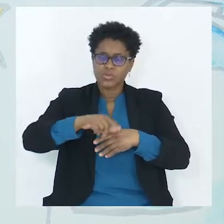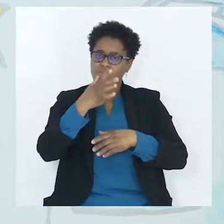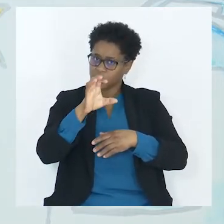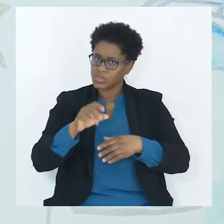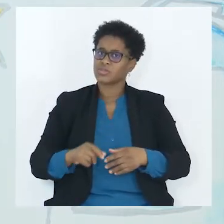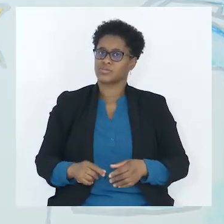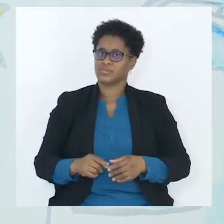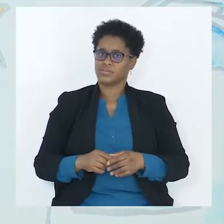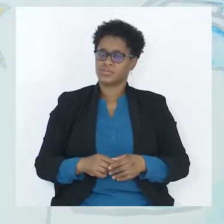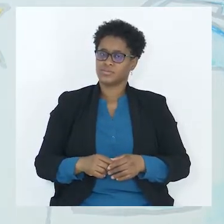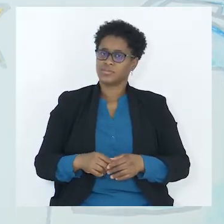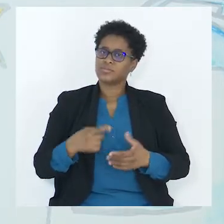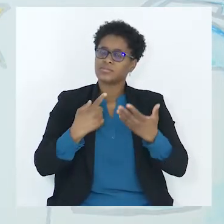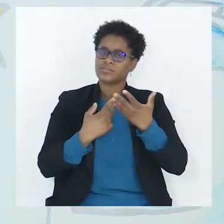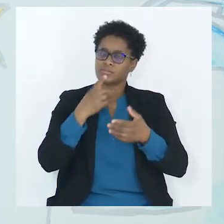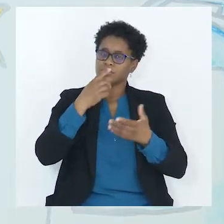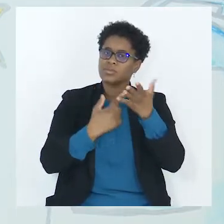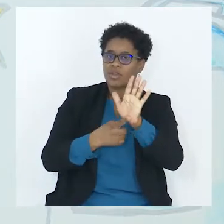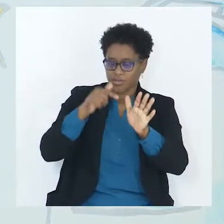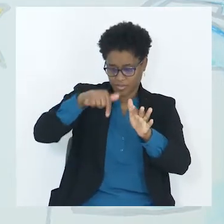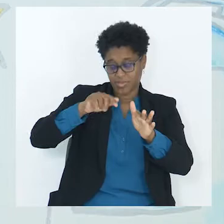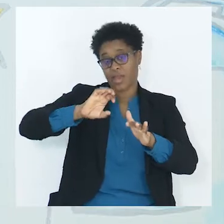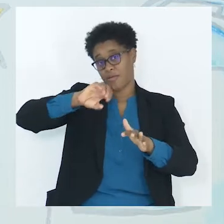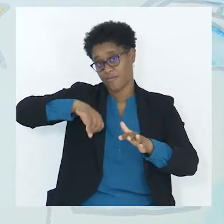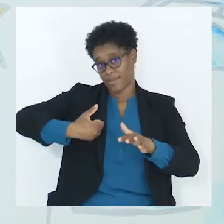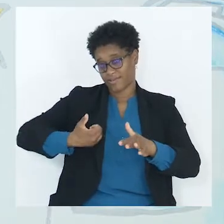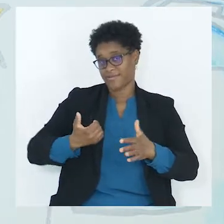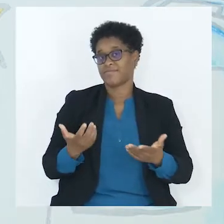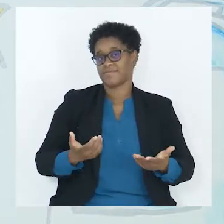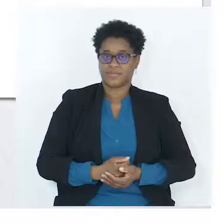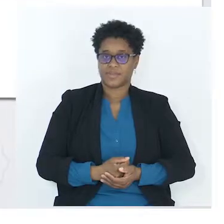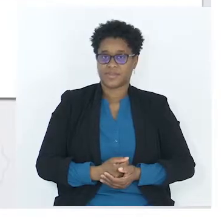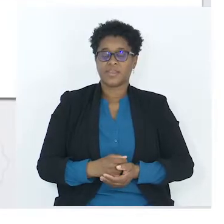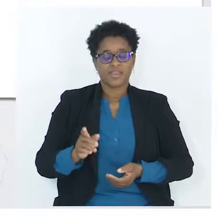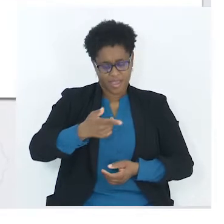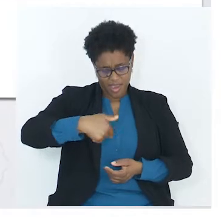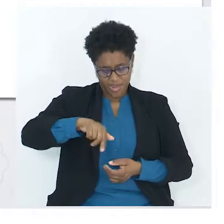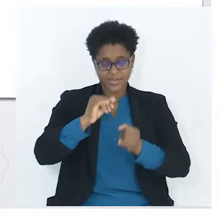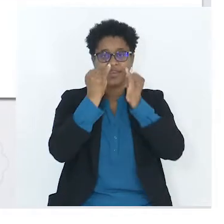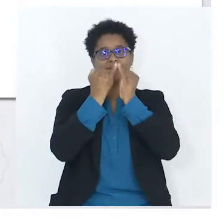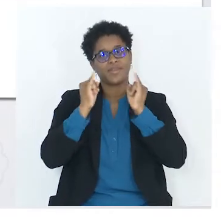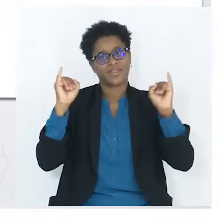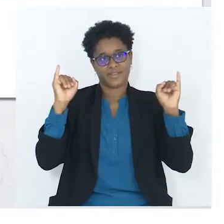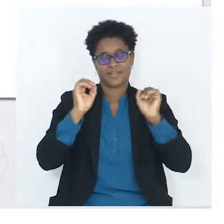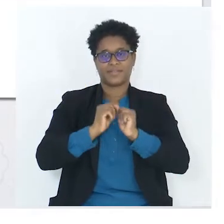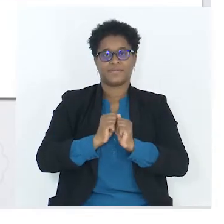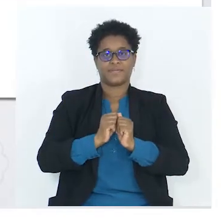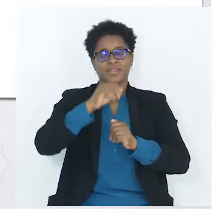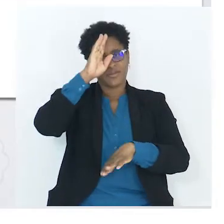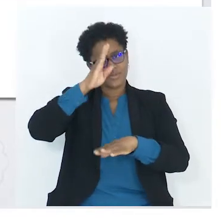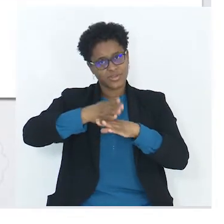do nosso país, nesse caso, Cabo Verde, que é a nossa